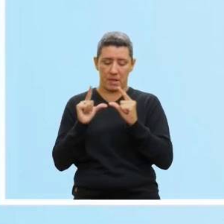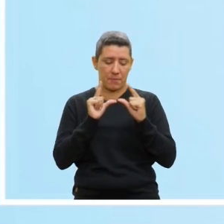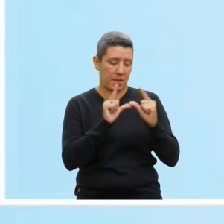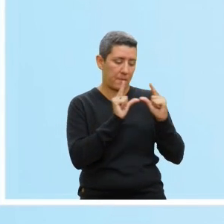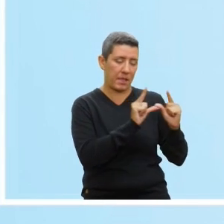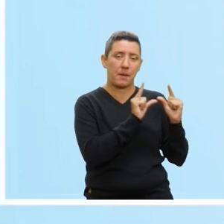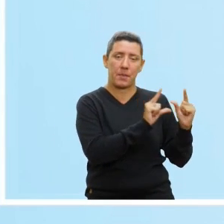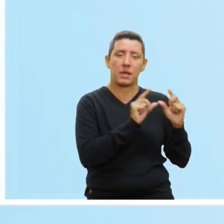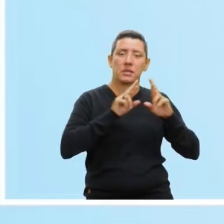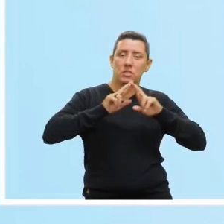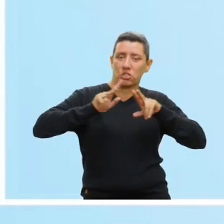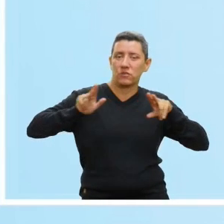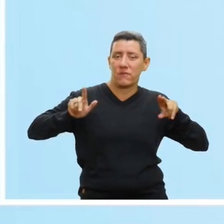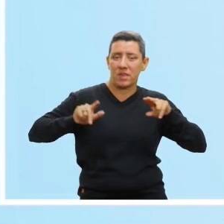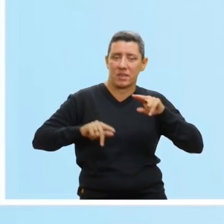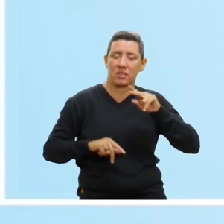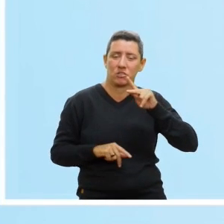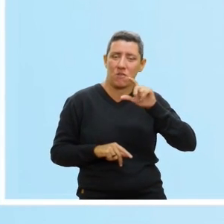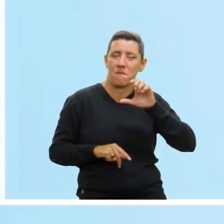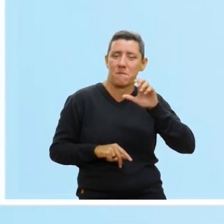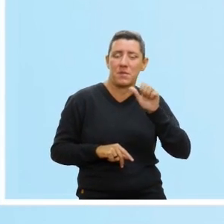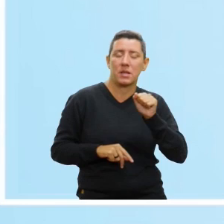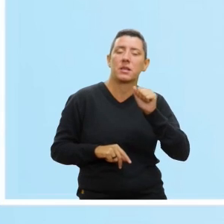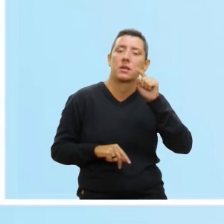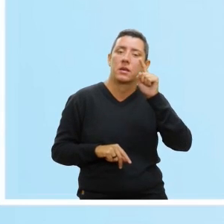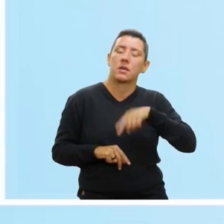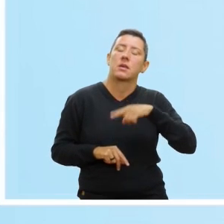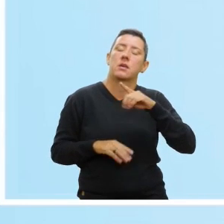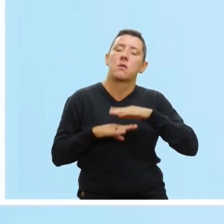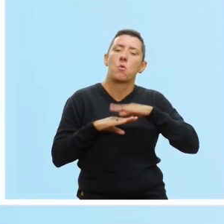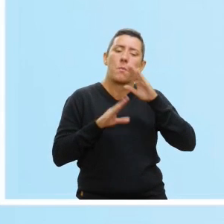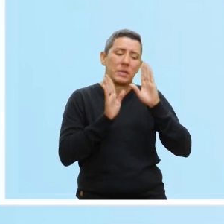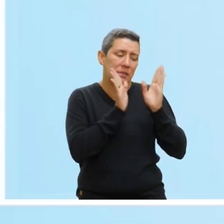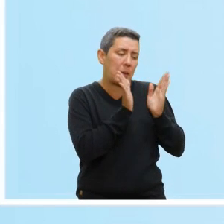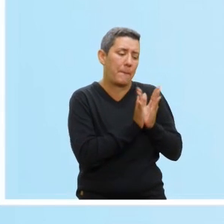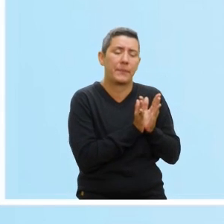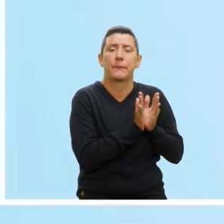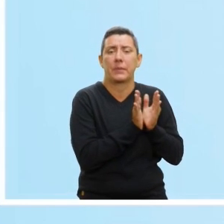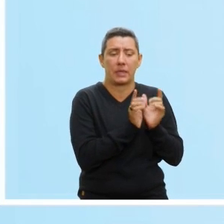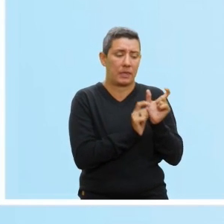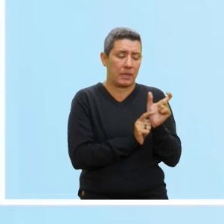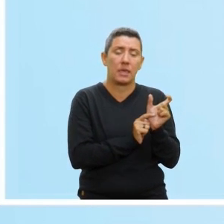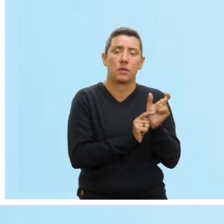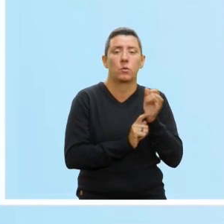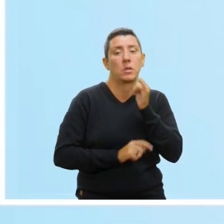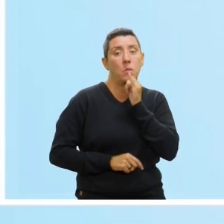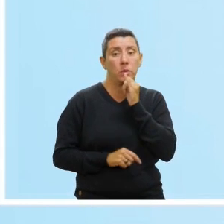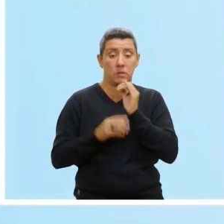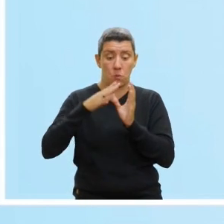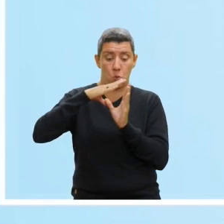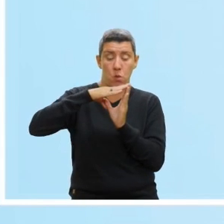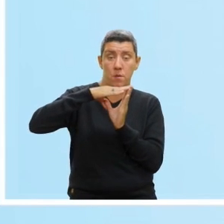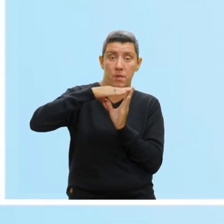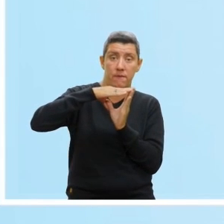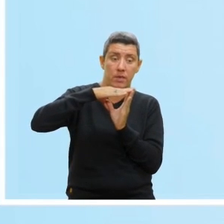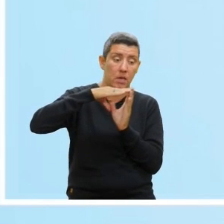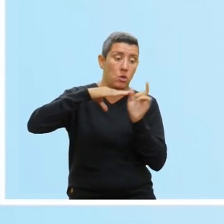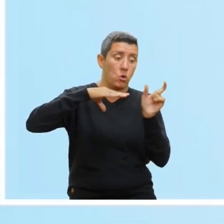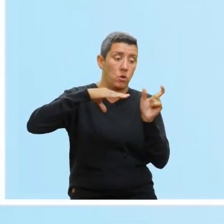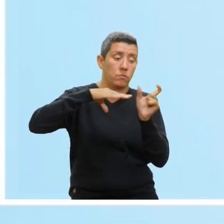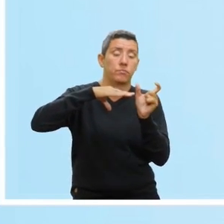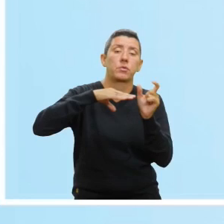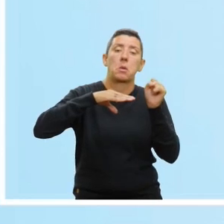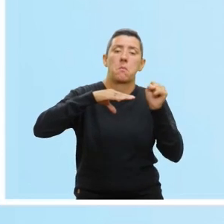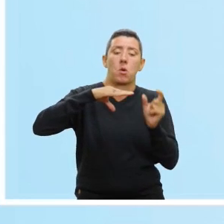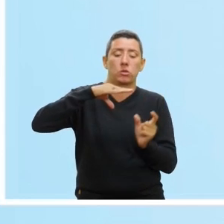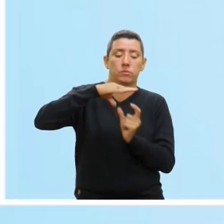intercambiáveis e é um equipamento mais compacto. Então um site que é um amplificador, por exemplo, pode utilizar esse equipamento que é bem